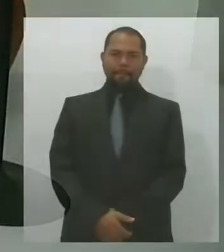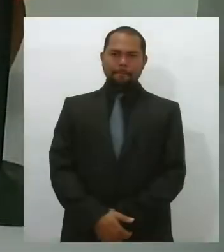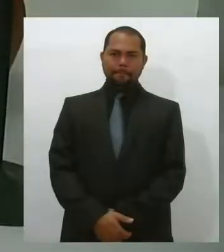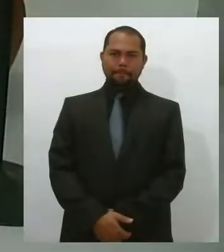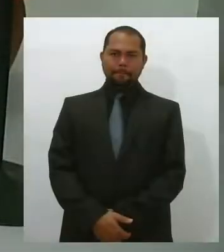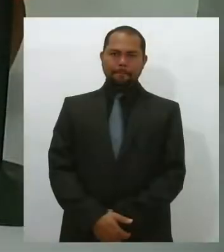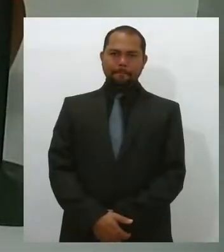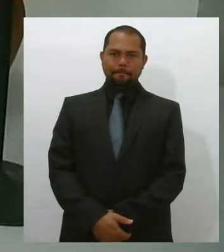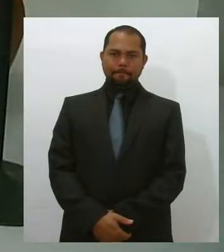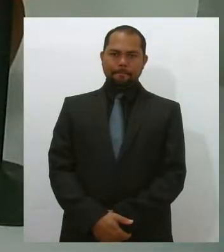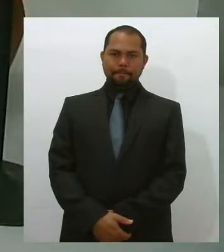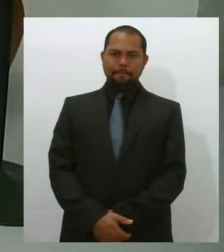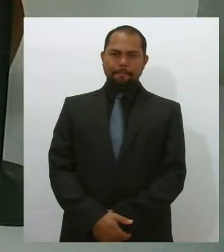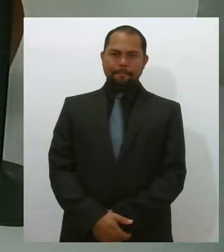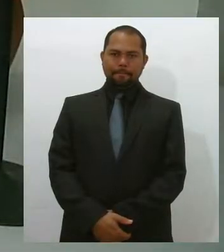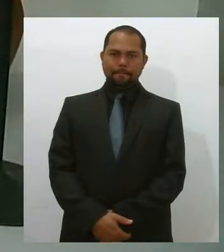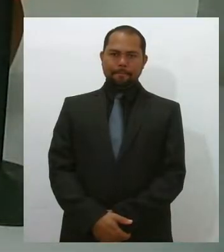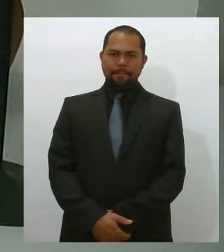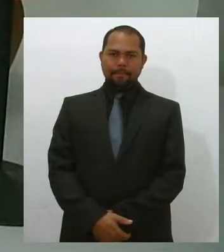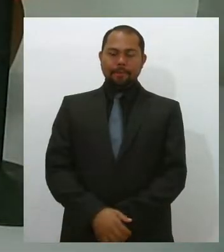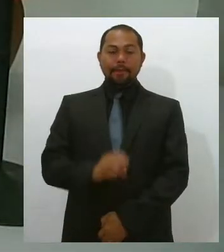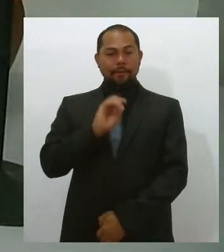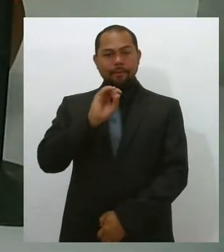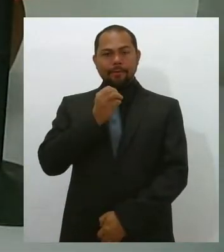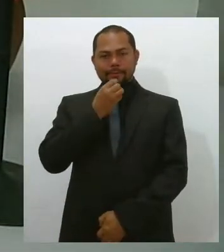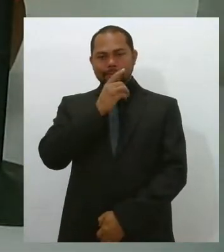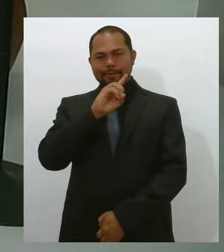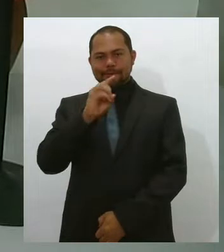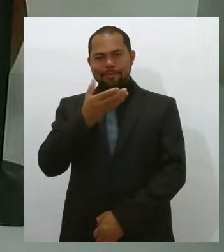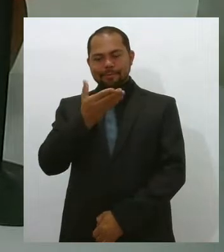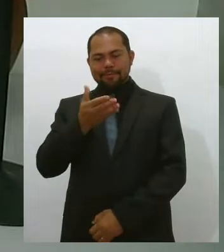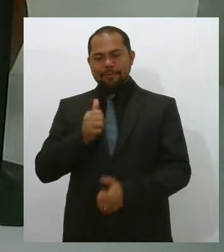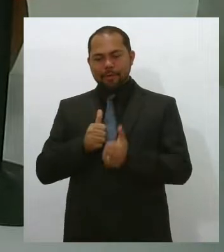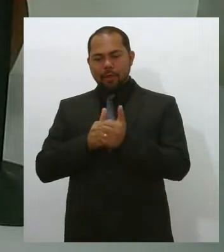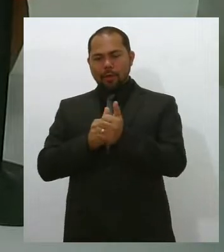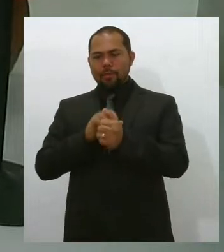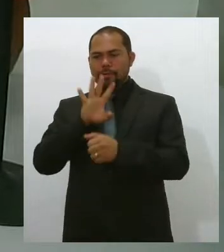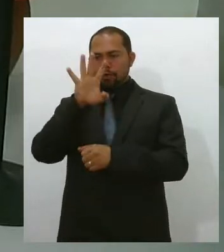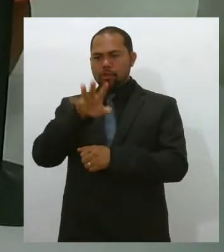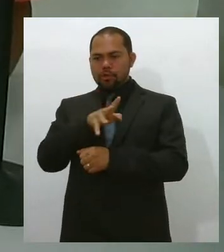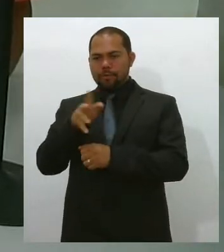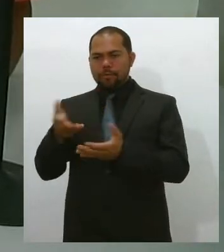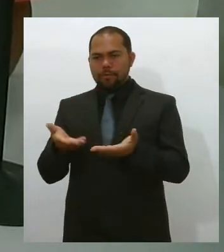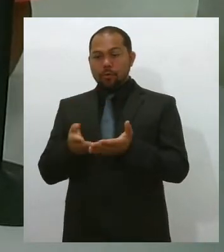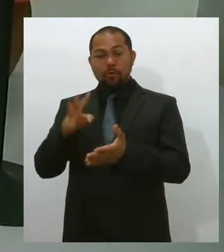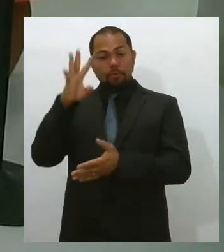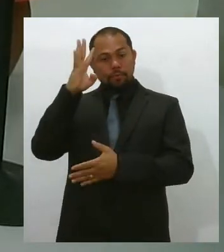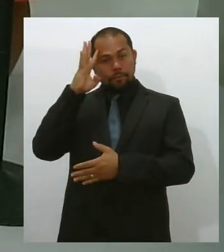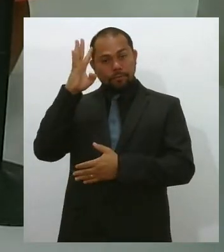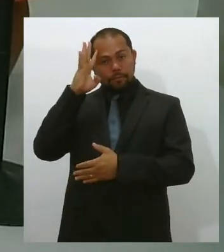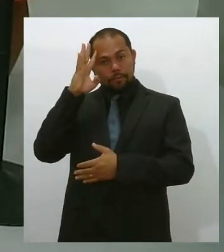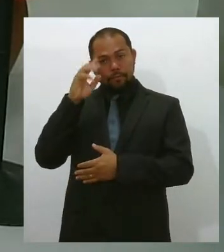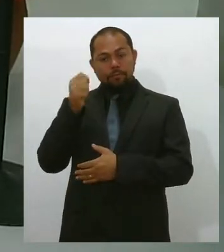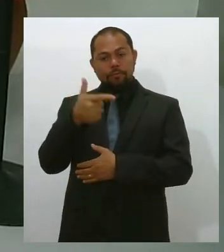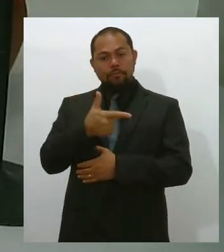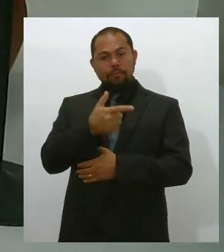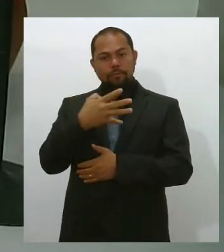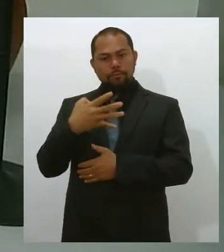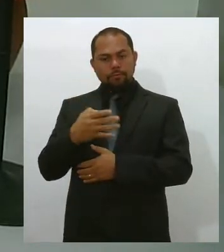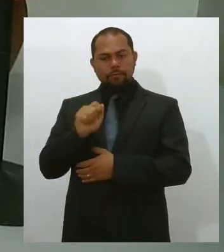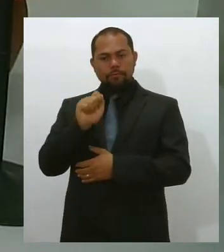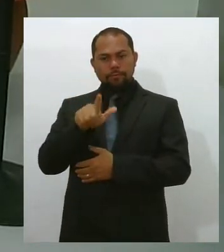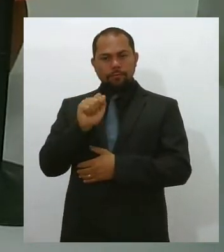o Olá bom dia para você que acompanha nossa programação hoje é quarta-feira 24 de agosto de